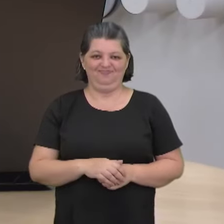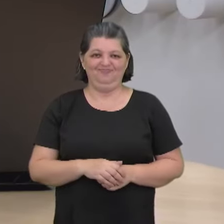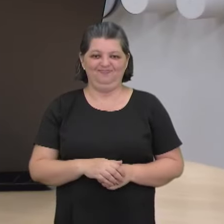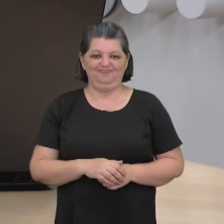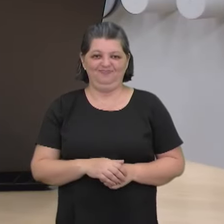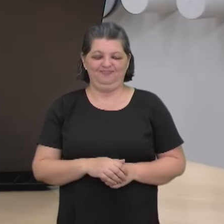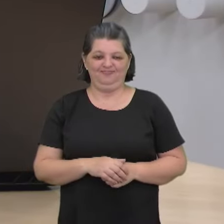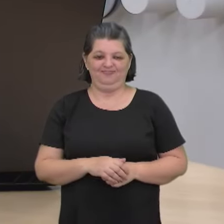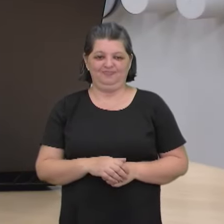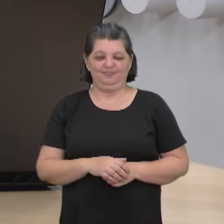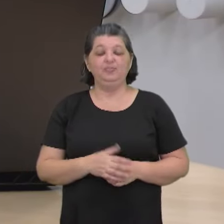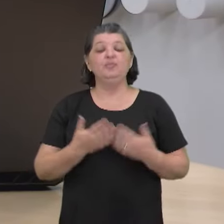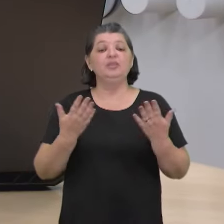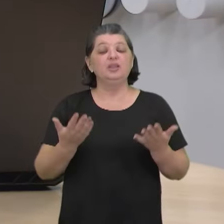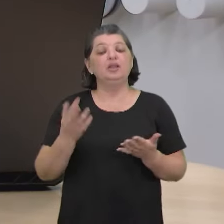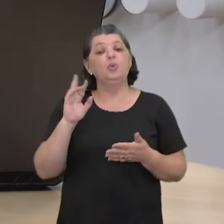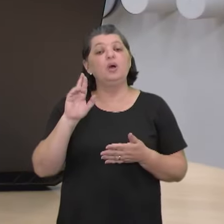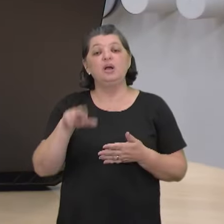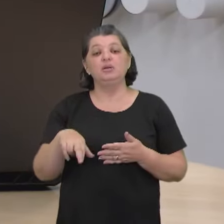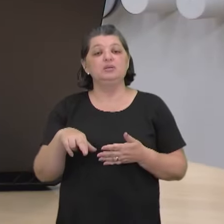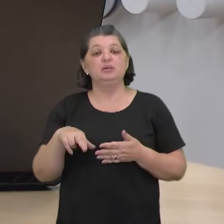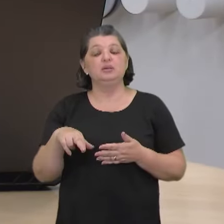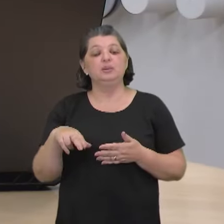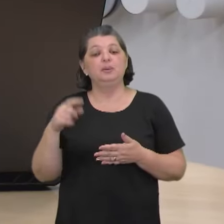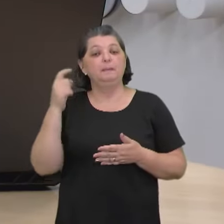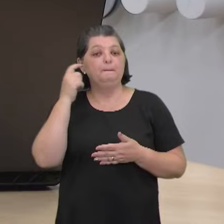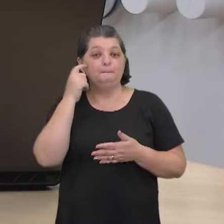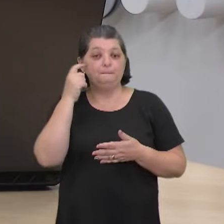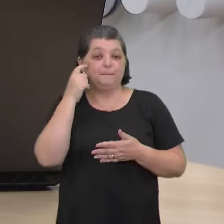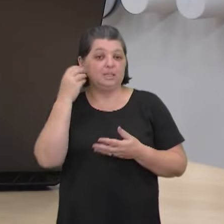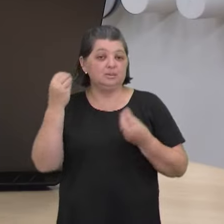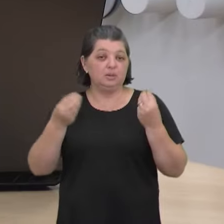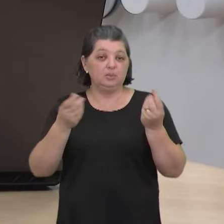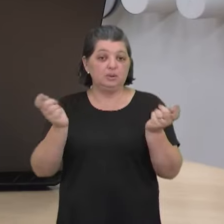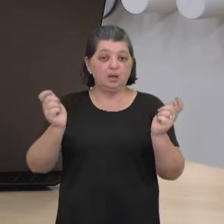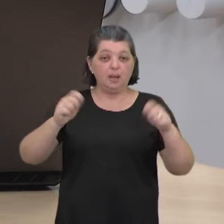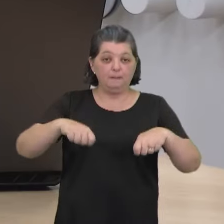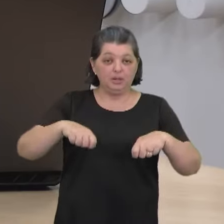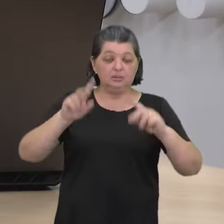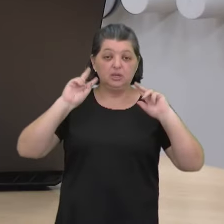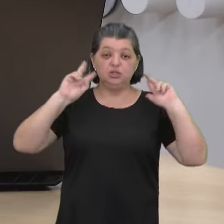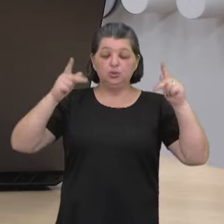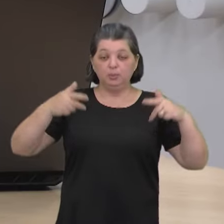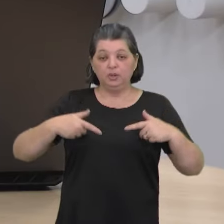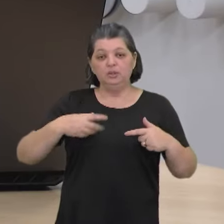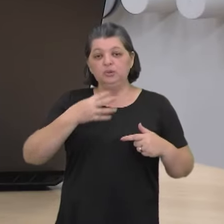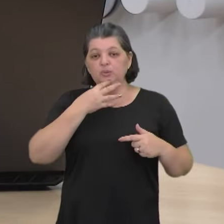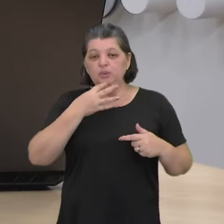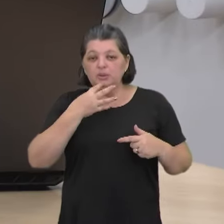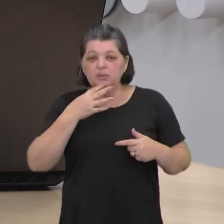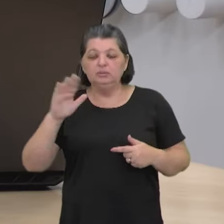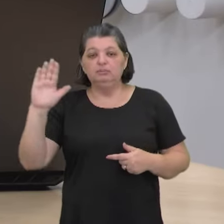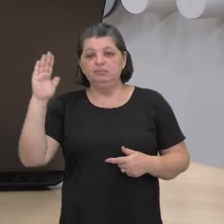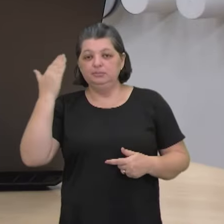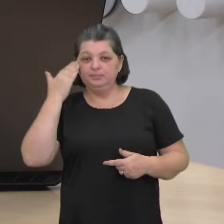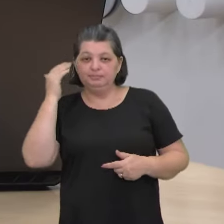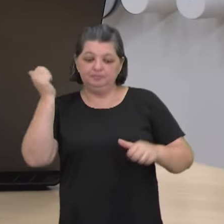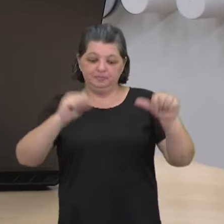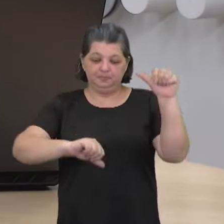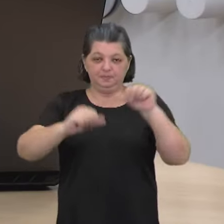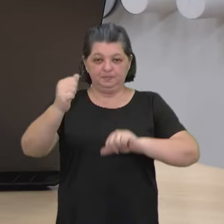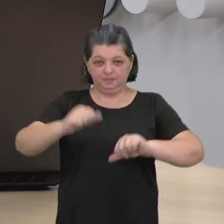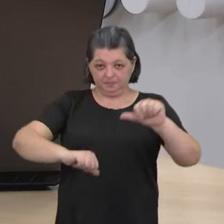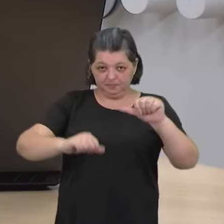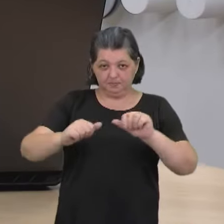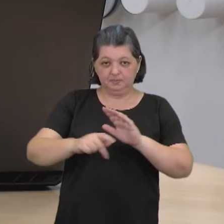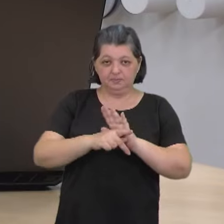E razão faz a gente pensar, né, na nossa capacidade humana de conhecer, de compreender, de analisar